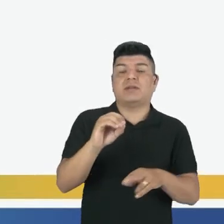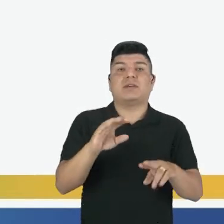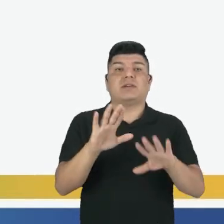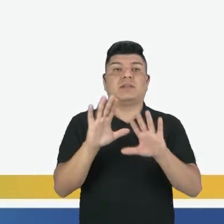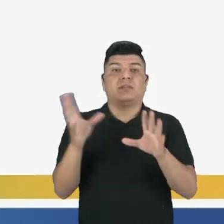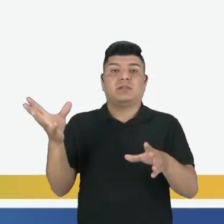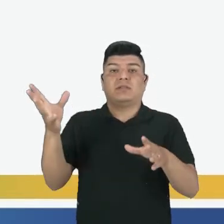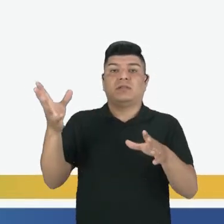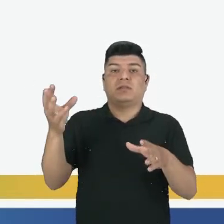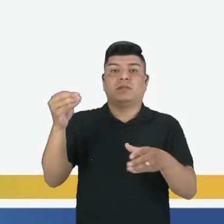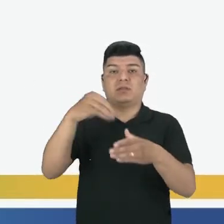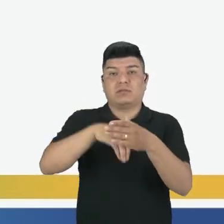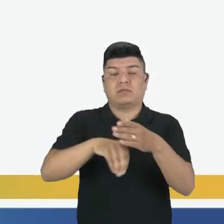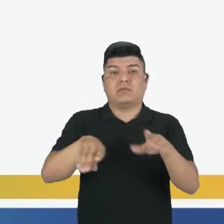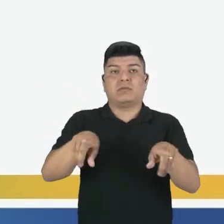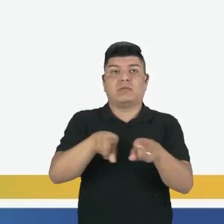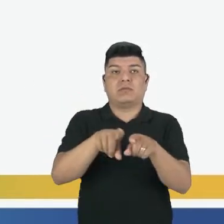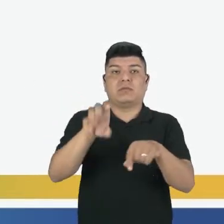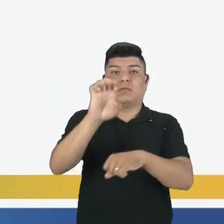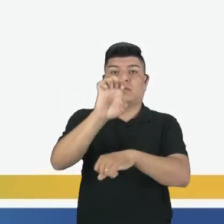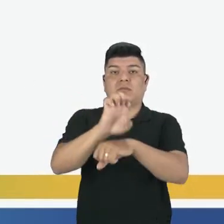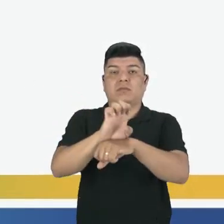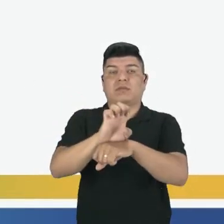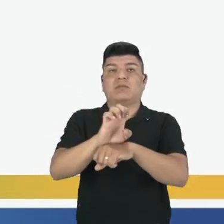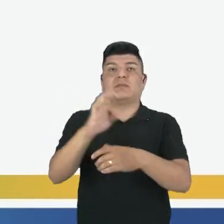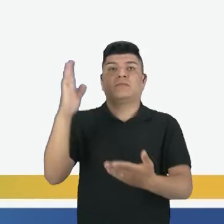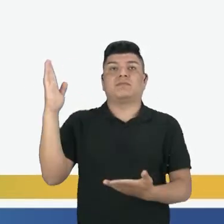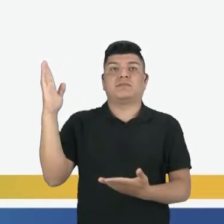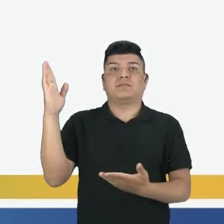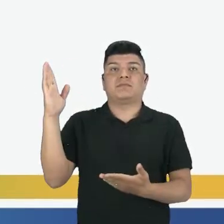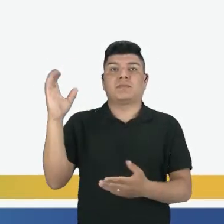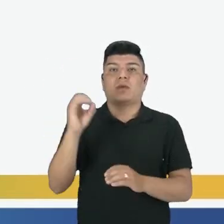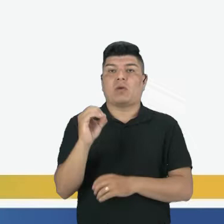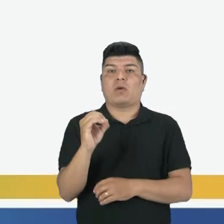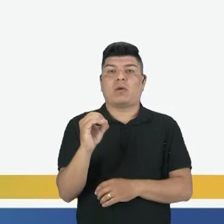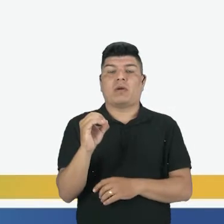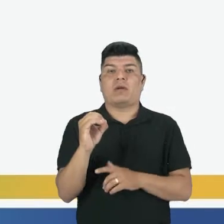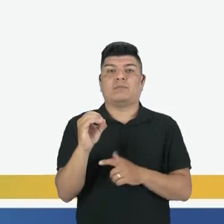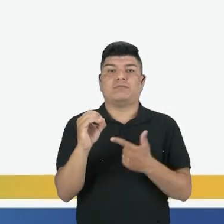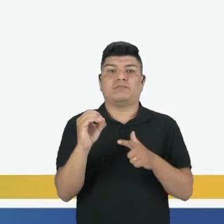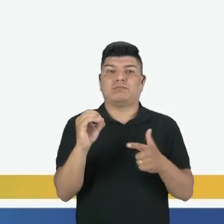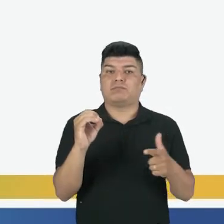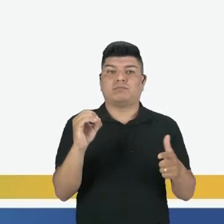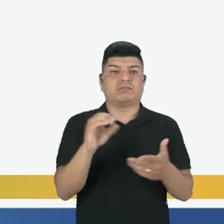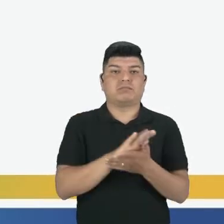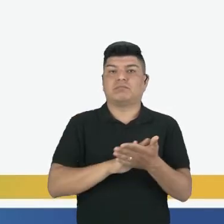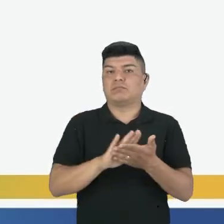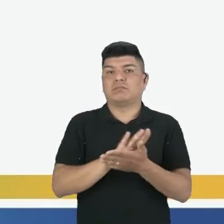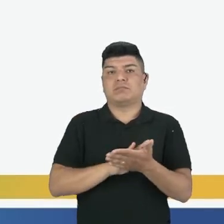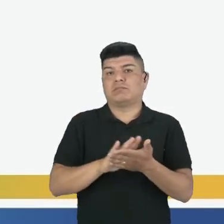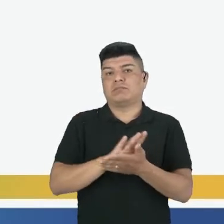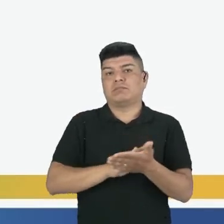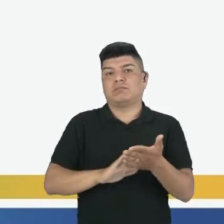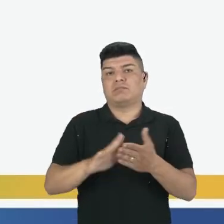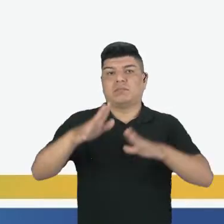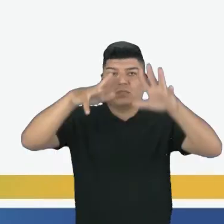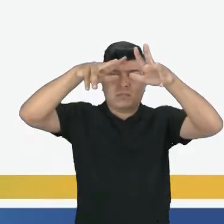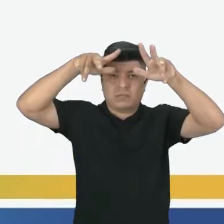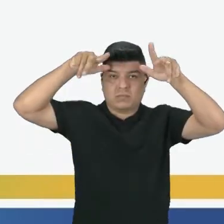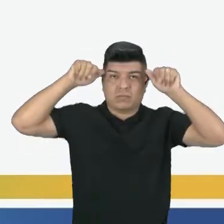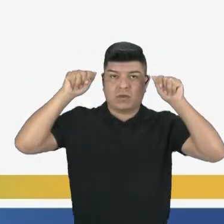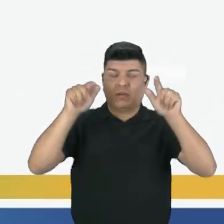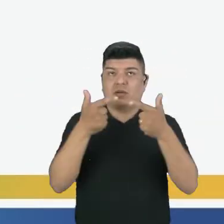incluindo o nosso estado, ó, tá na parte 0, tá vendo? Não tem nenhum no Acre, tem a setinha aí mostrando,